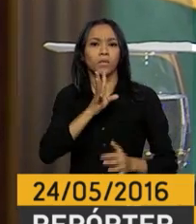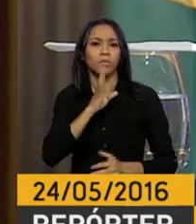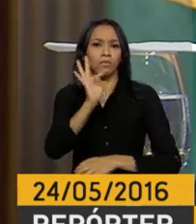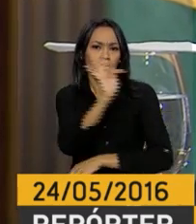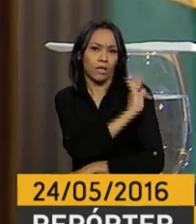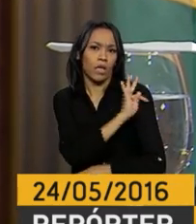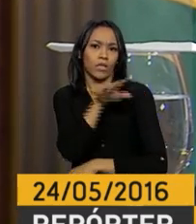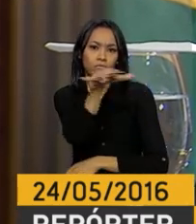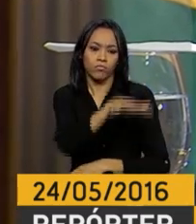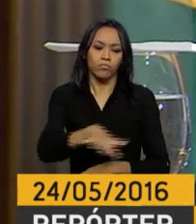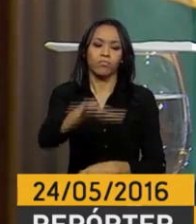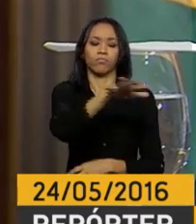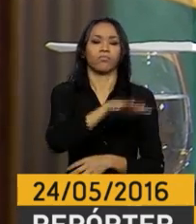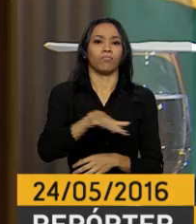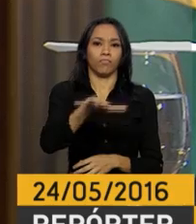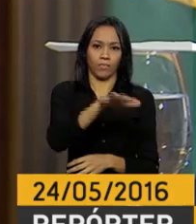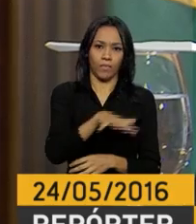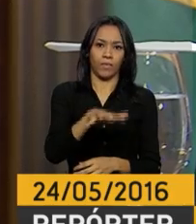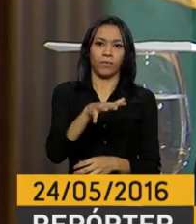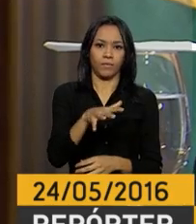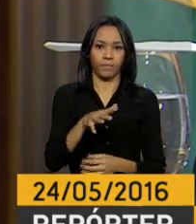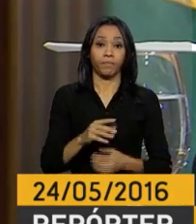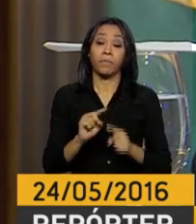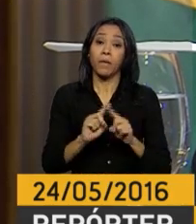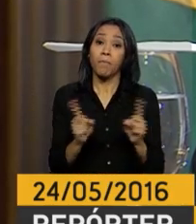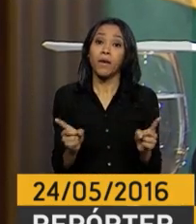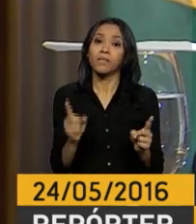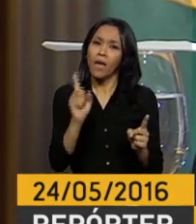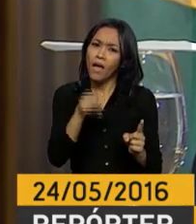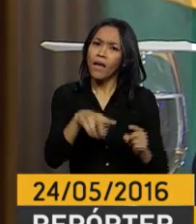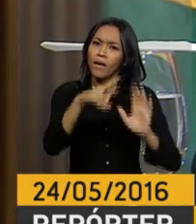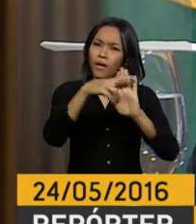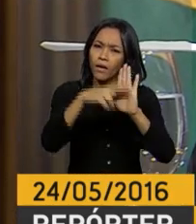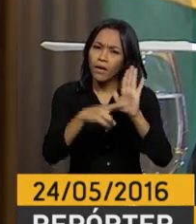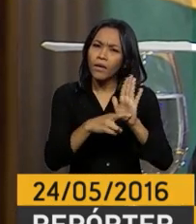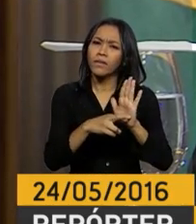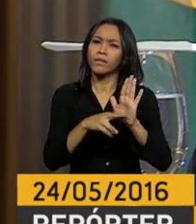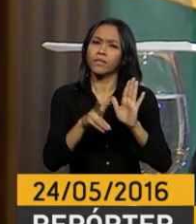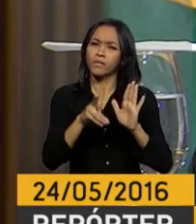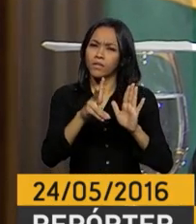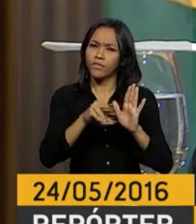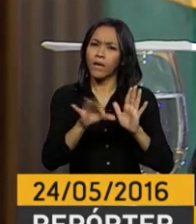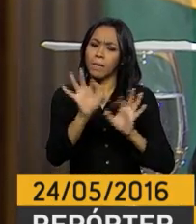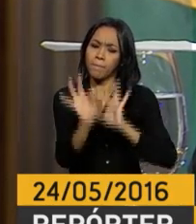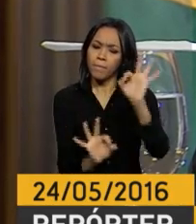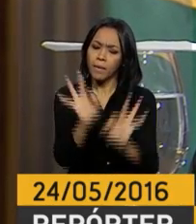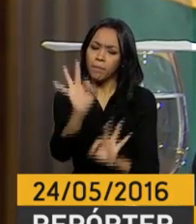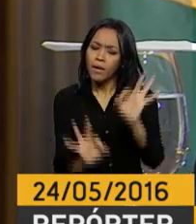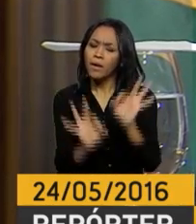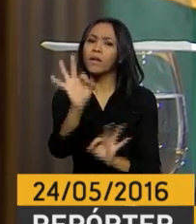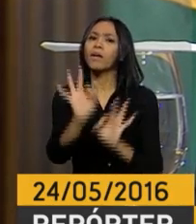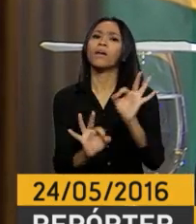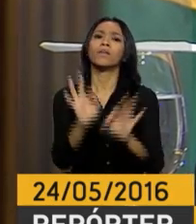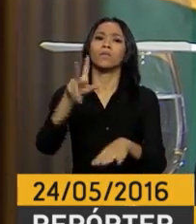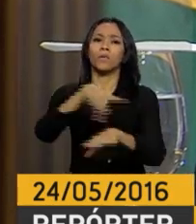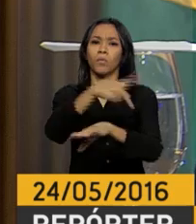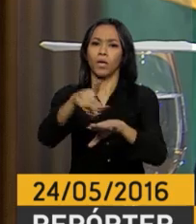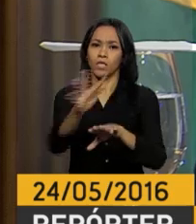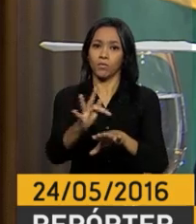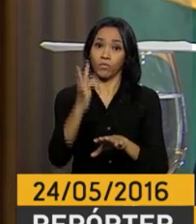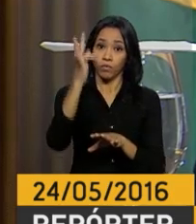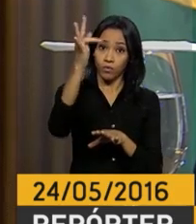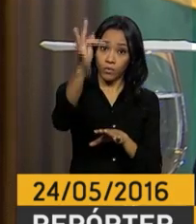significar que no presente momento isso não se dê, mas são regras que vão preparando o país para o futuro.